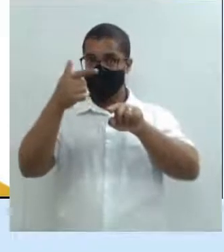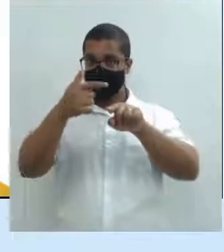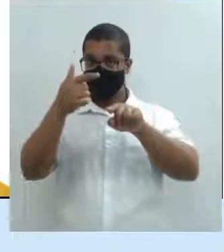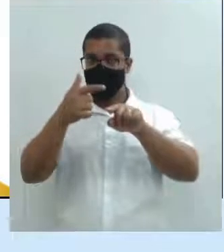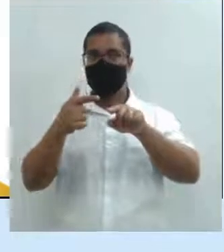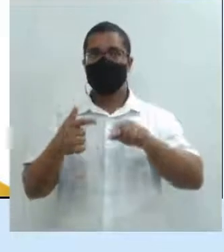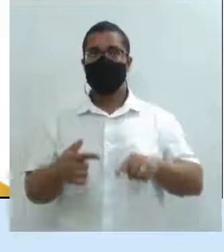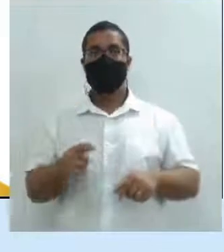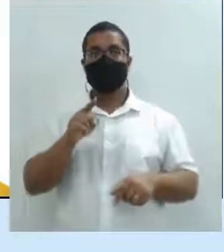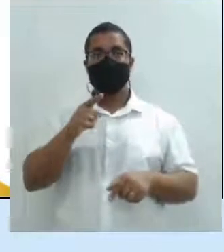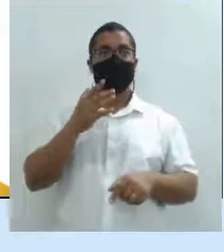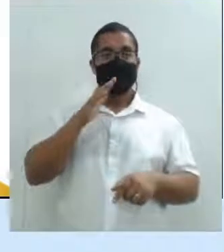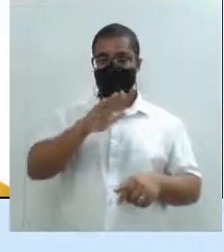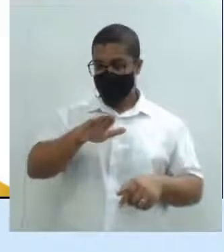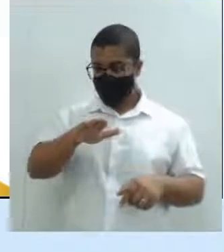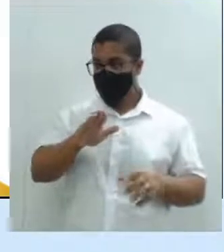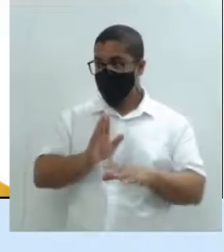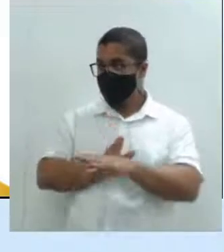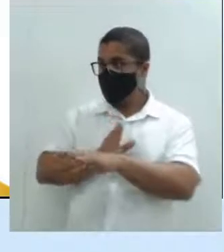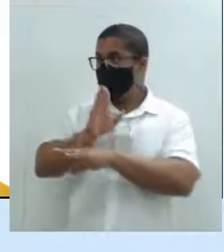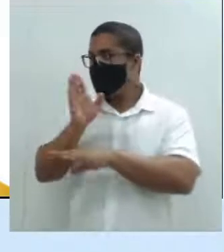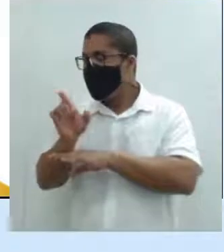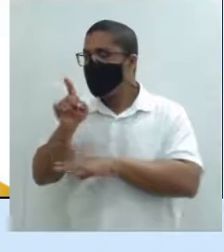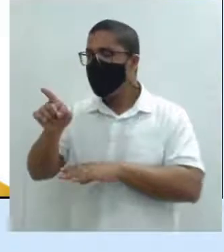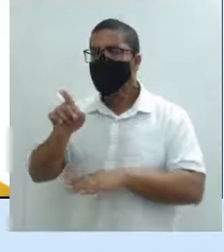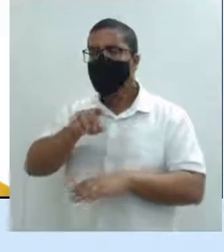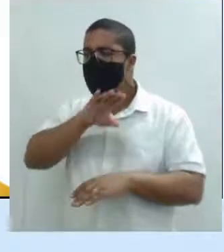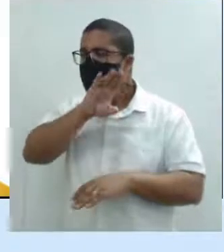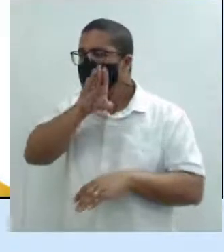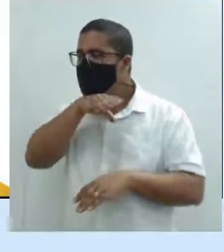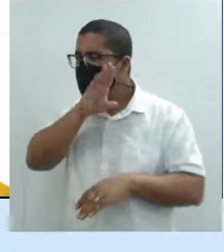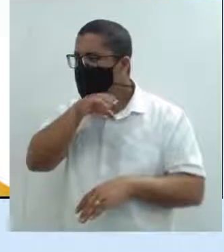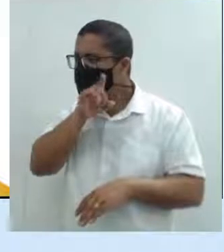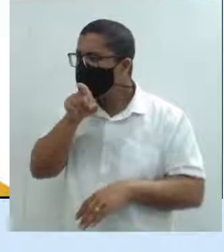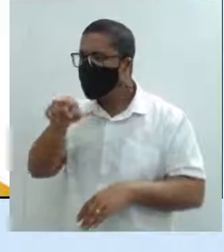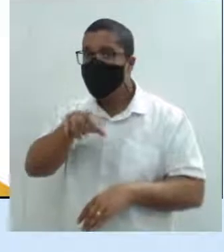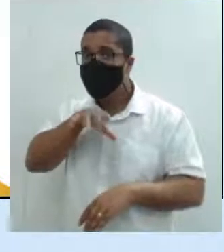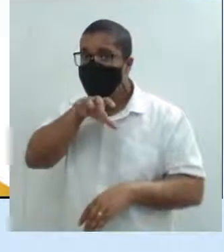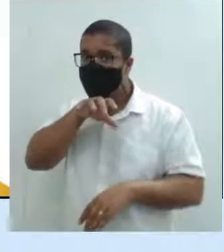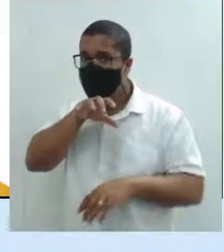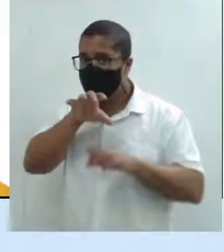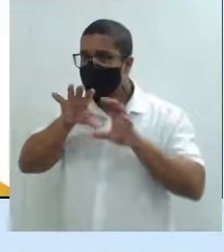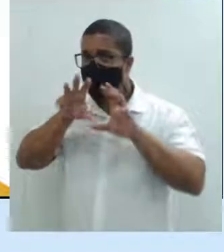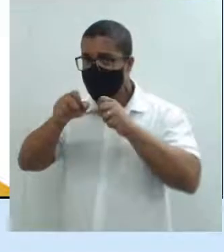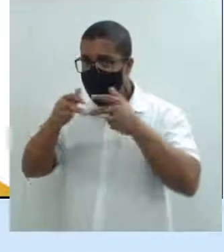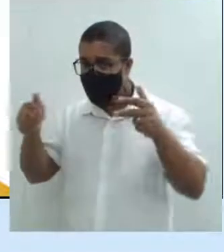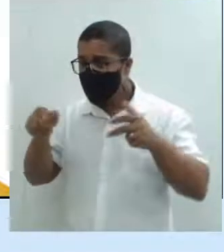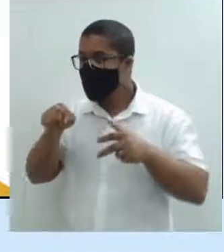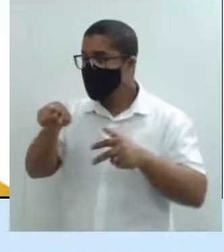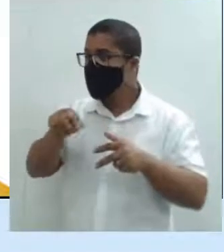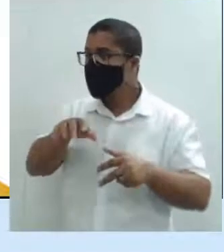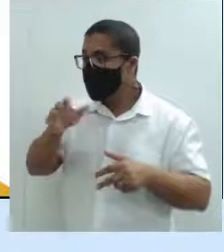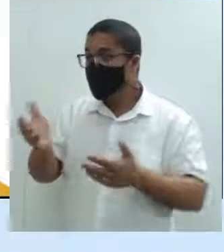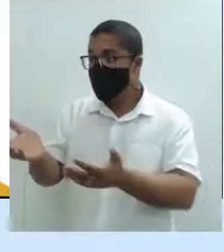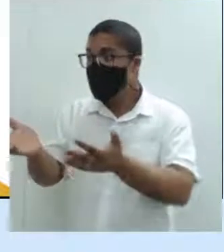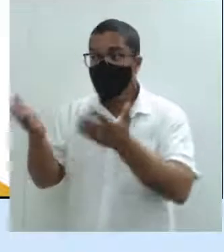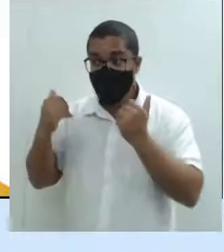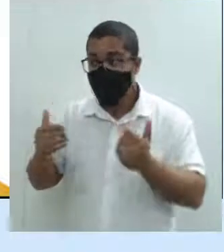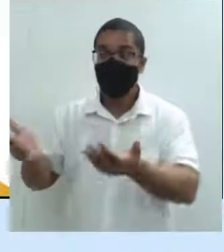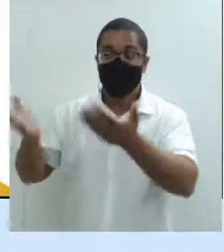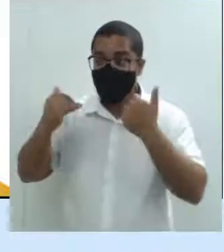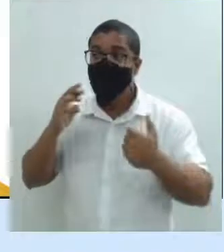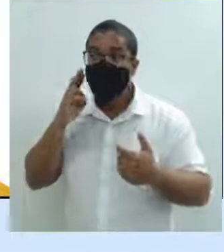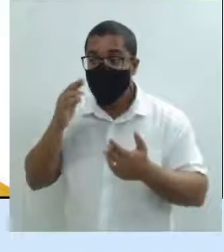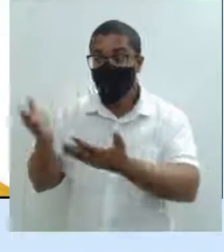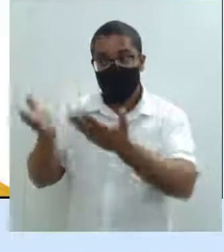A criança chega para uma porquinha, para um animal, e diz assim: vamos, Rosinha,